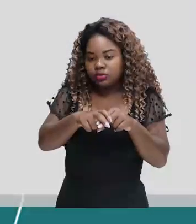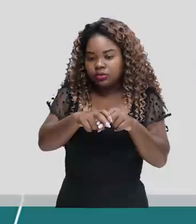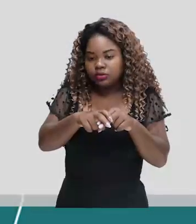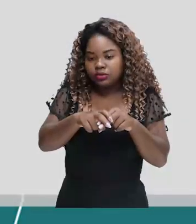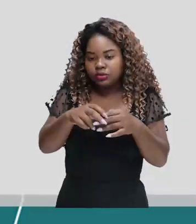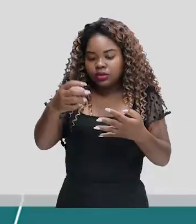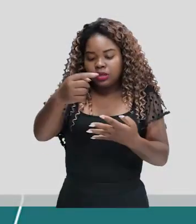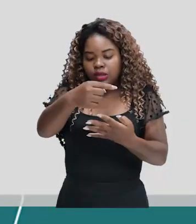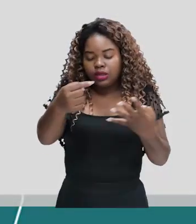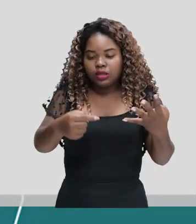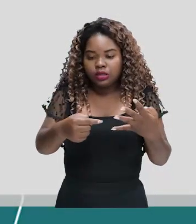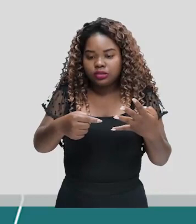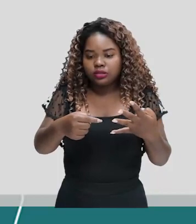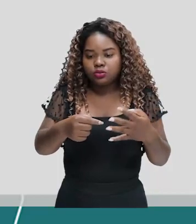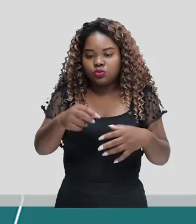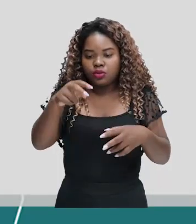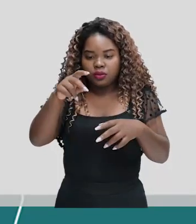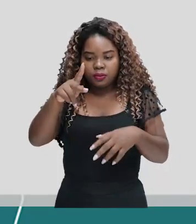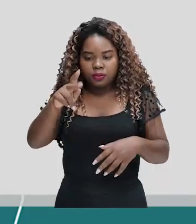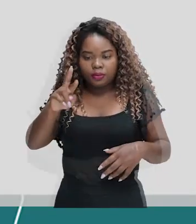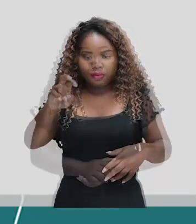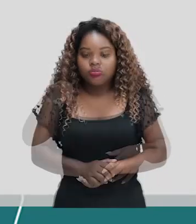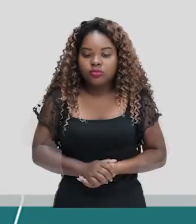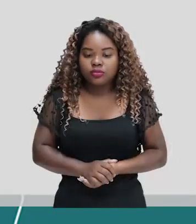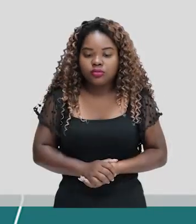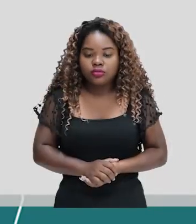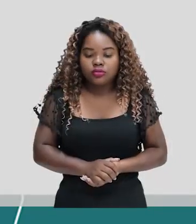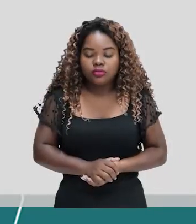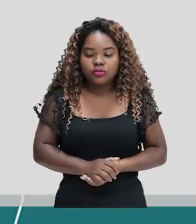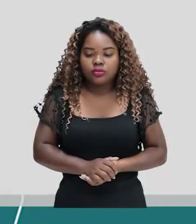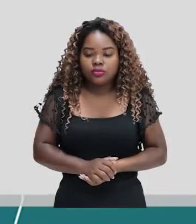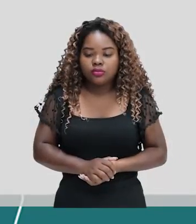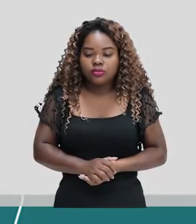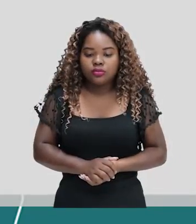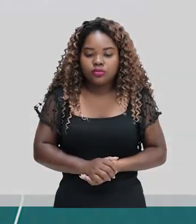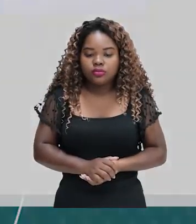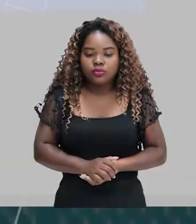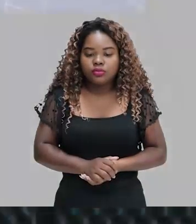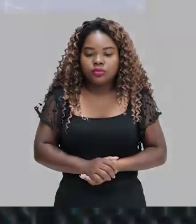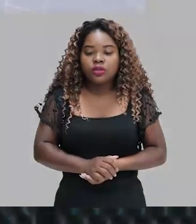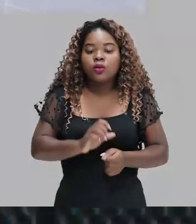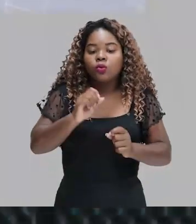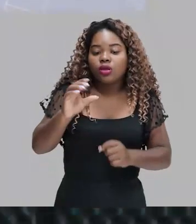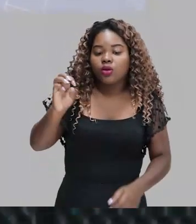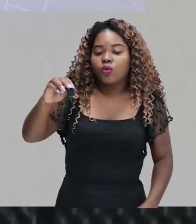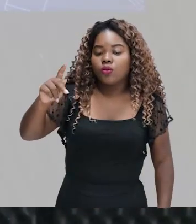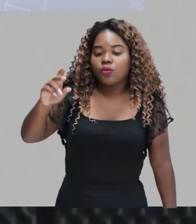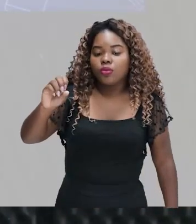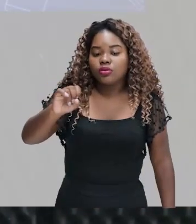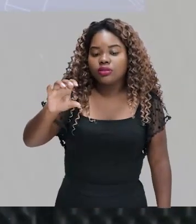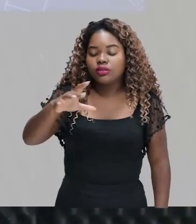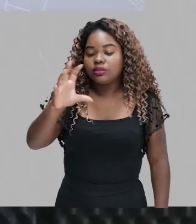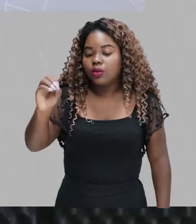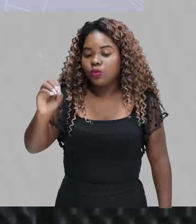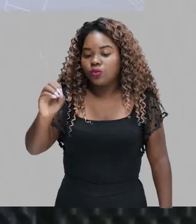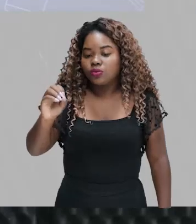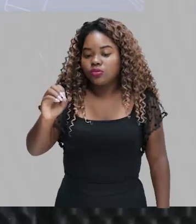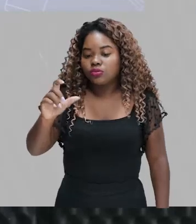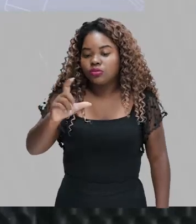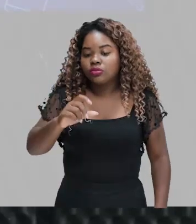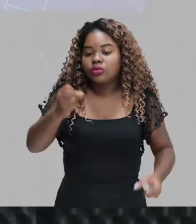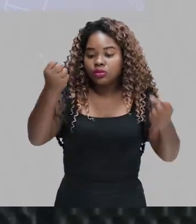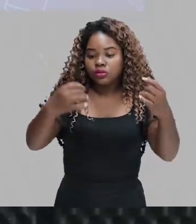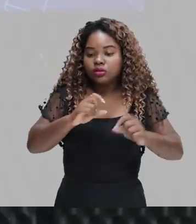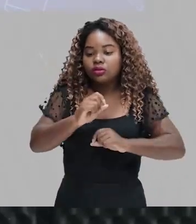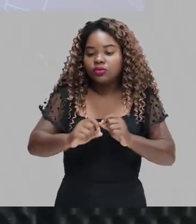as 4 pernas aparecem, isso é perspectiva. Composição piramidal. O que é composição piramidal? Aquilo que eu falei para vocês: vértice,